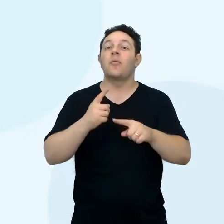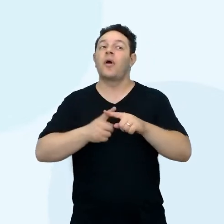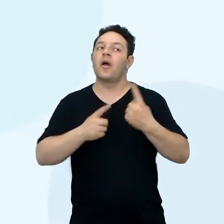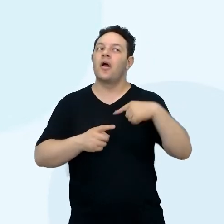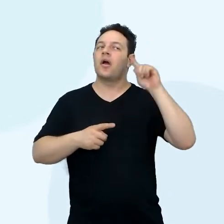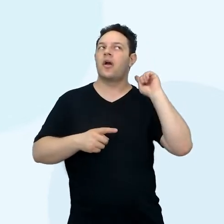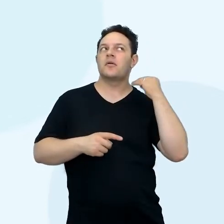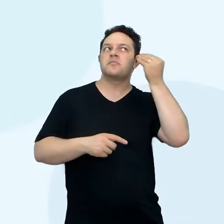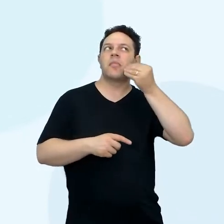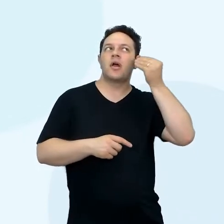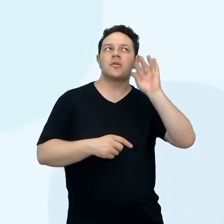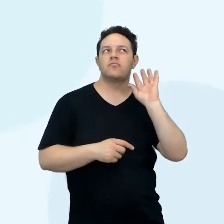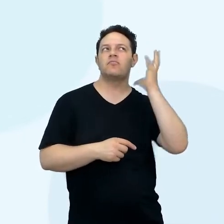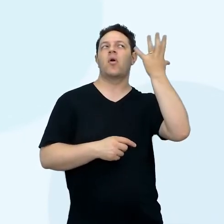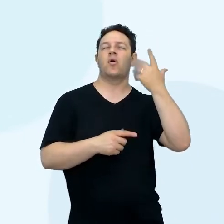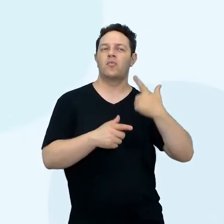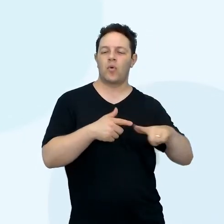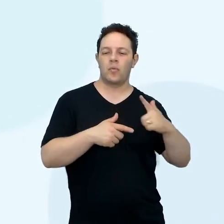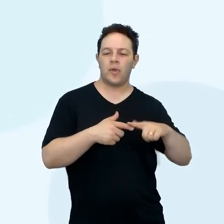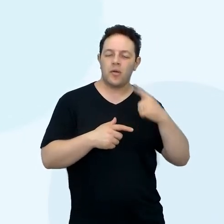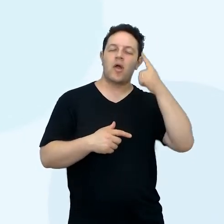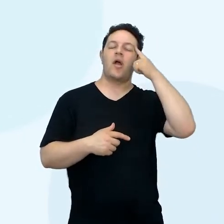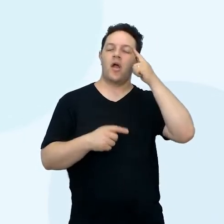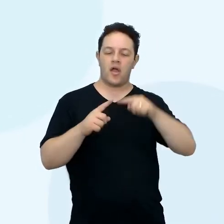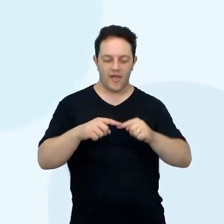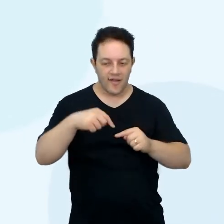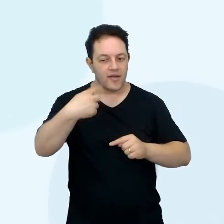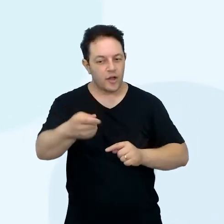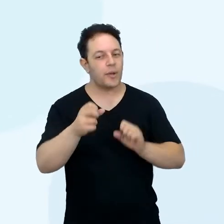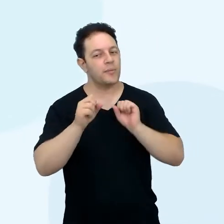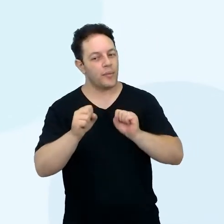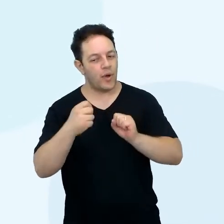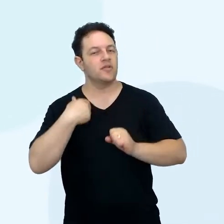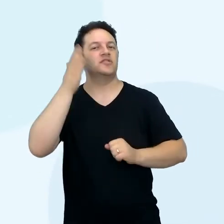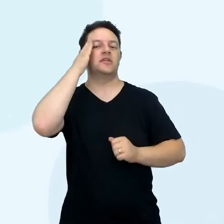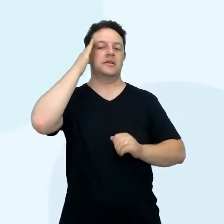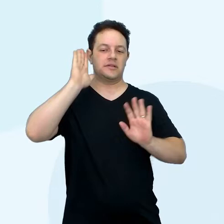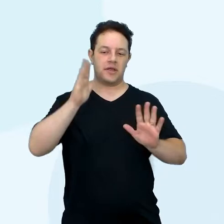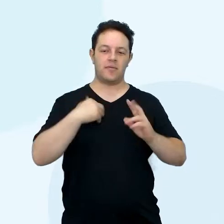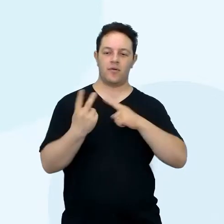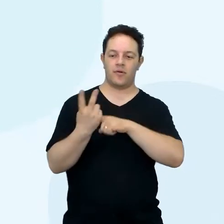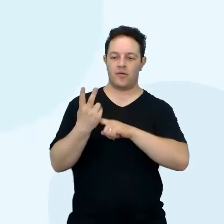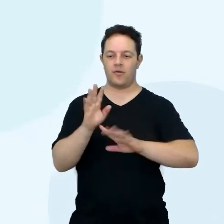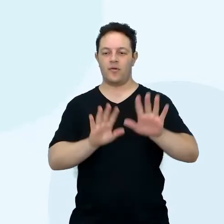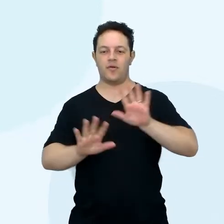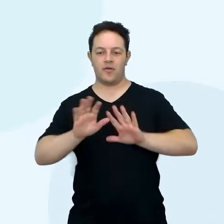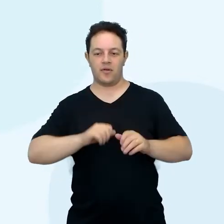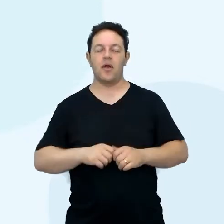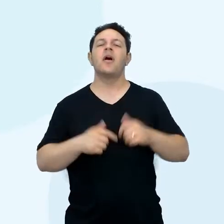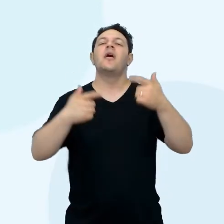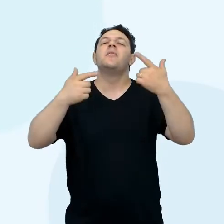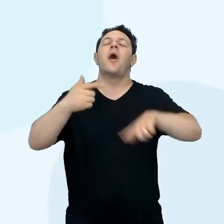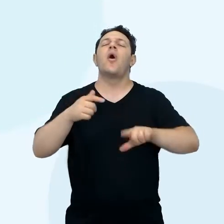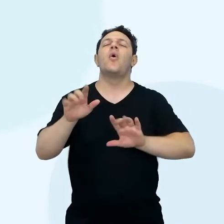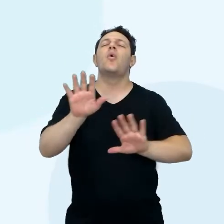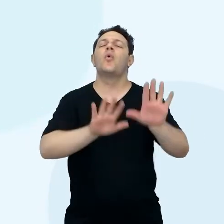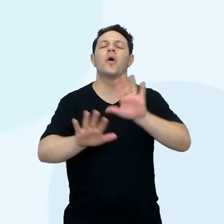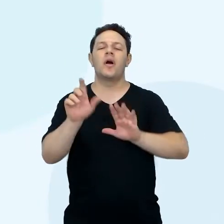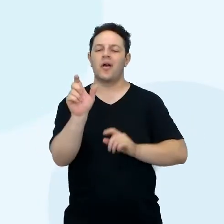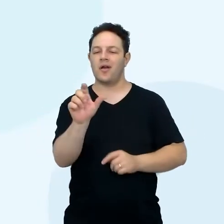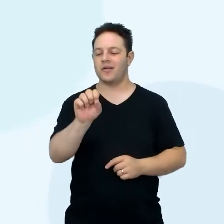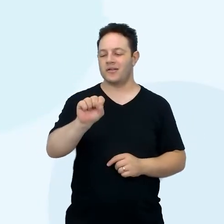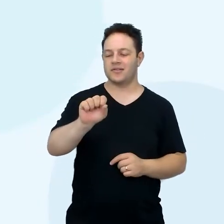anteriores, você consegue perceber mais ou menos o que vai acontecer, tá bom? Cuidado também com sazonalidades. O que seria essa